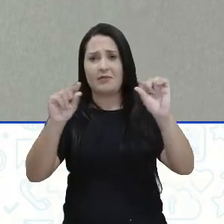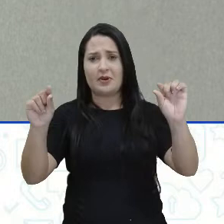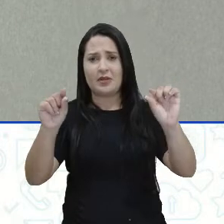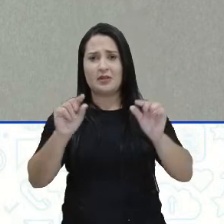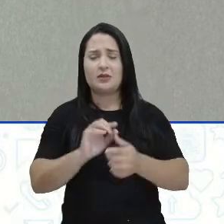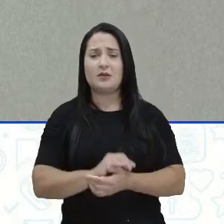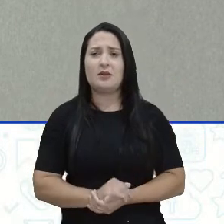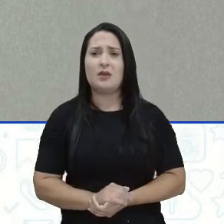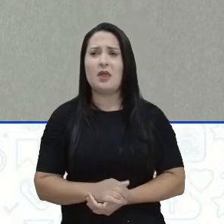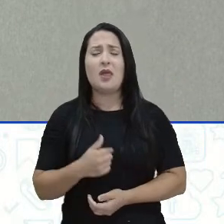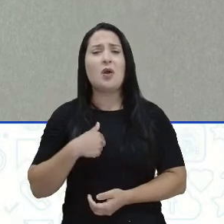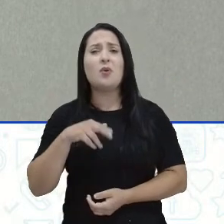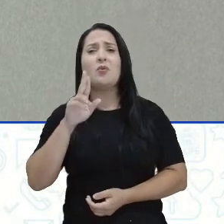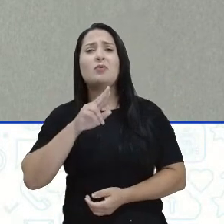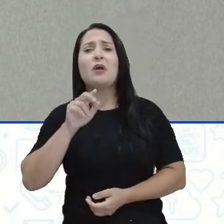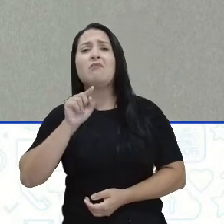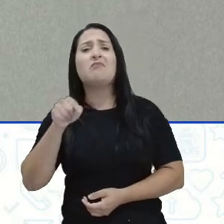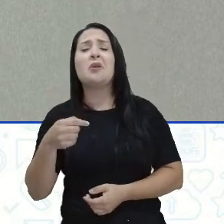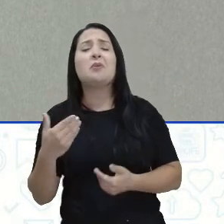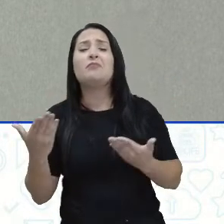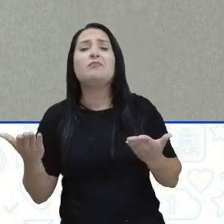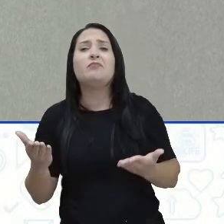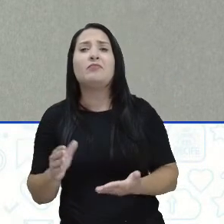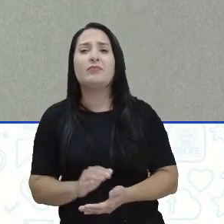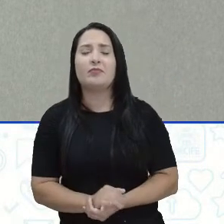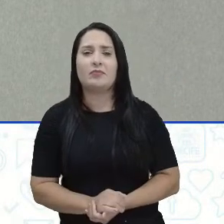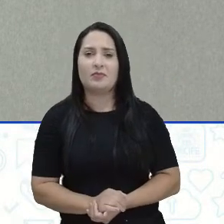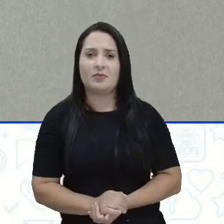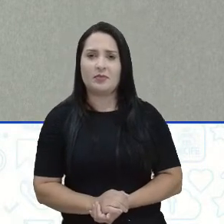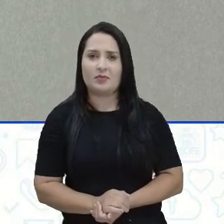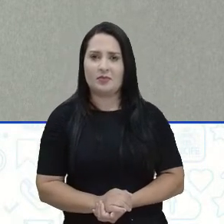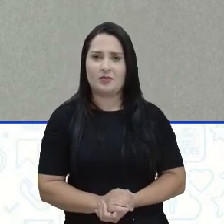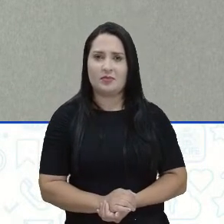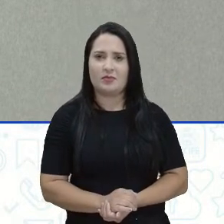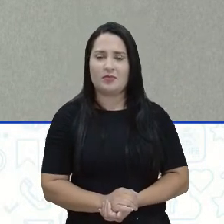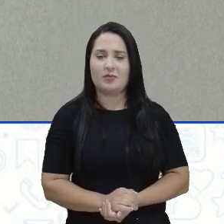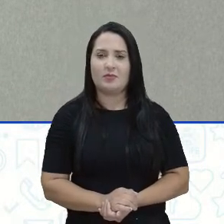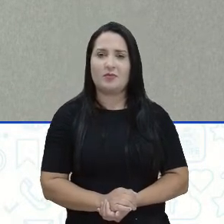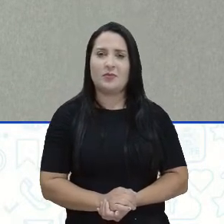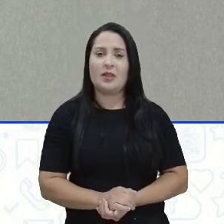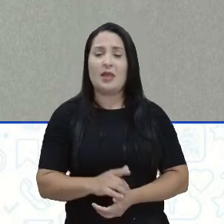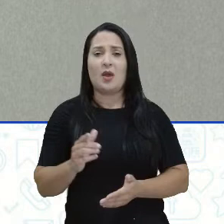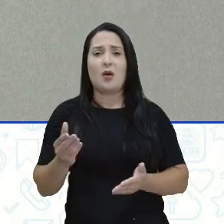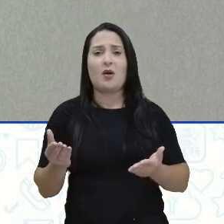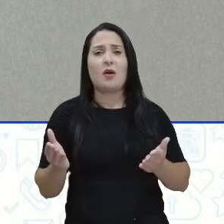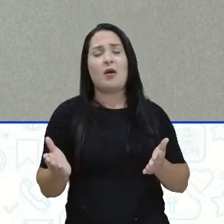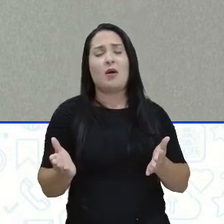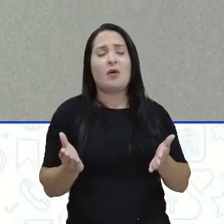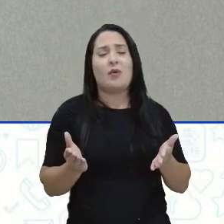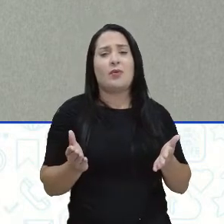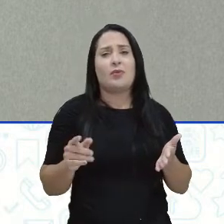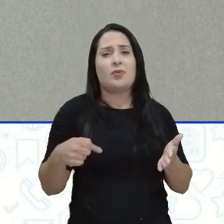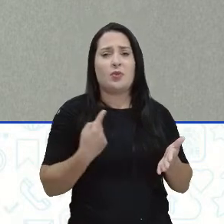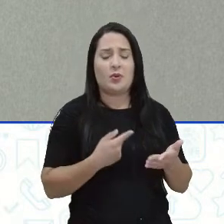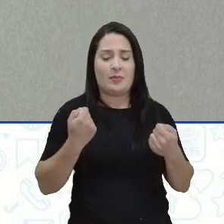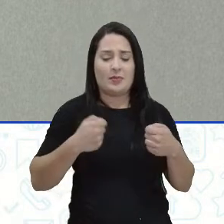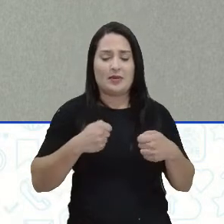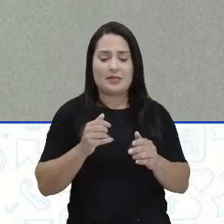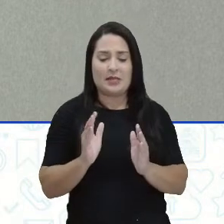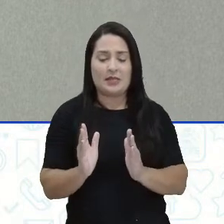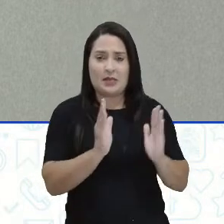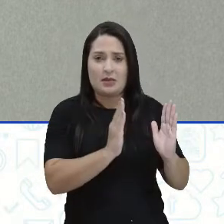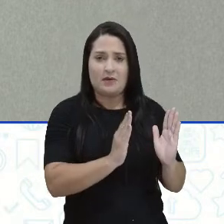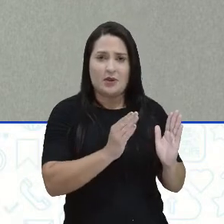quando é que eu uso a vírgula? A gente vai dividir a aula em quando usar e quando não usar, que eu sei que é